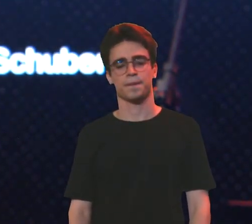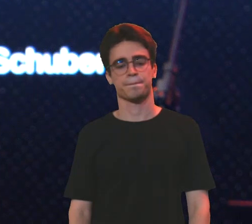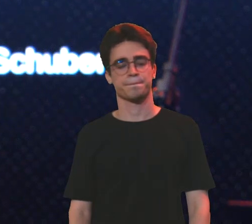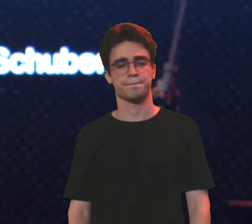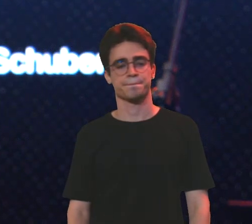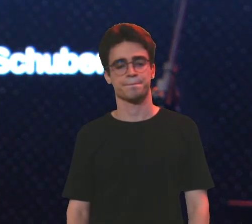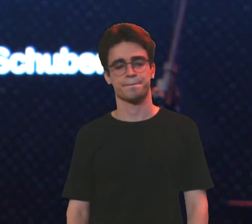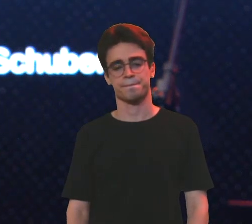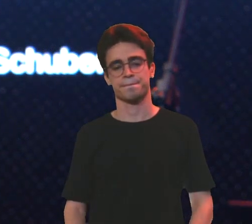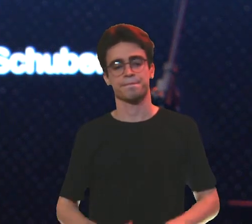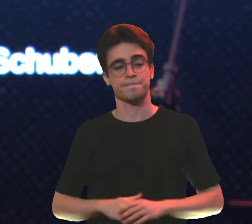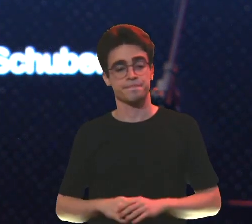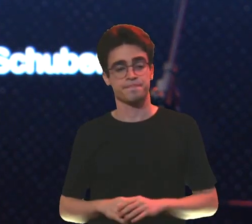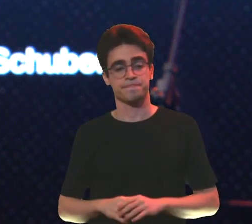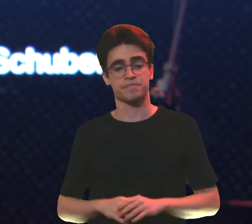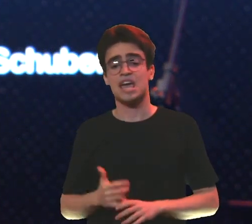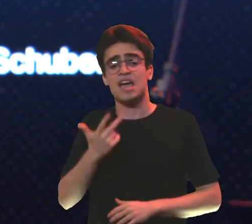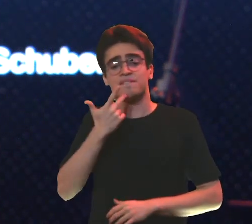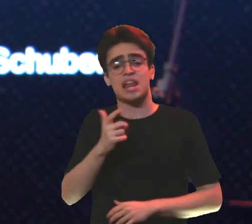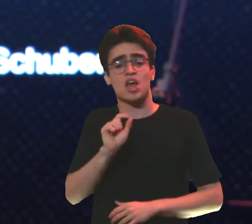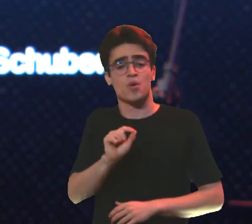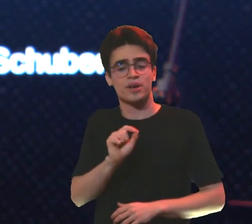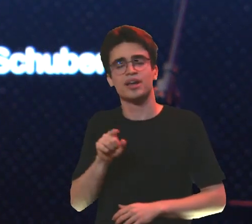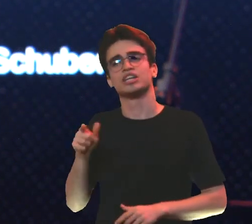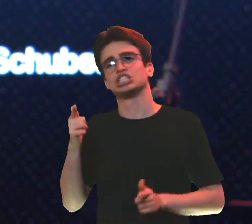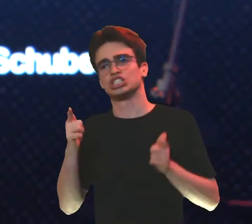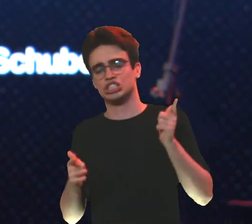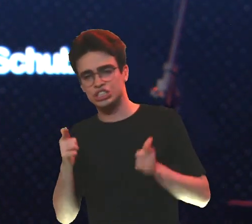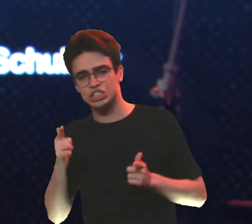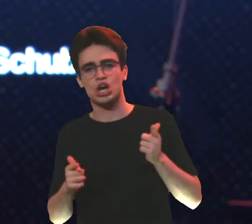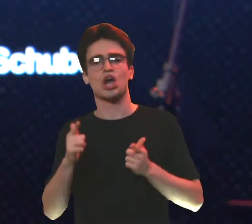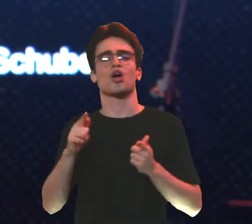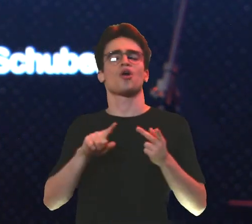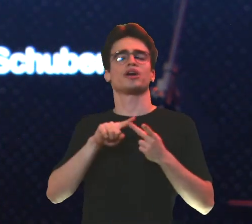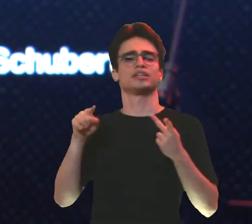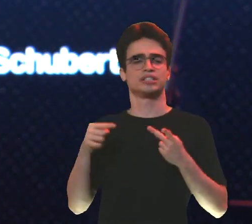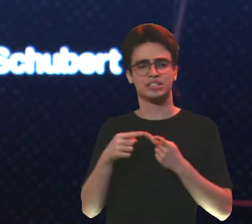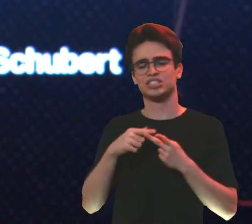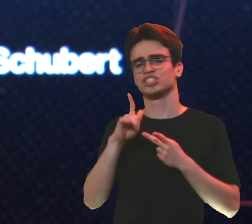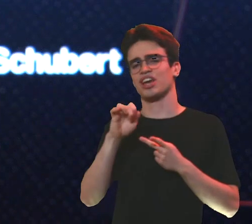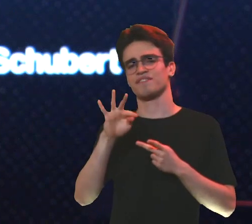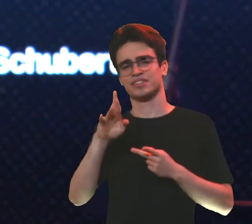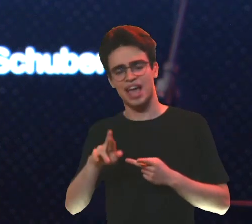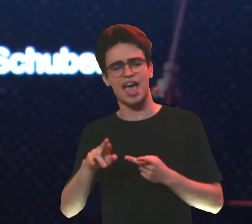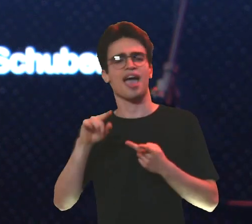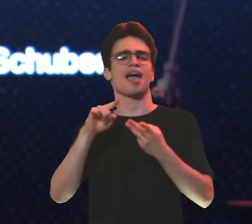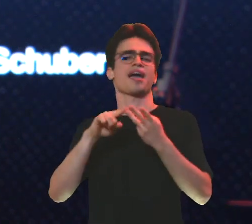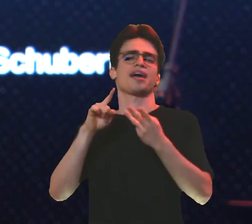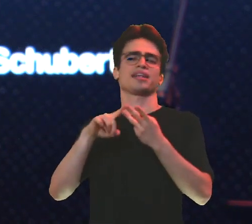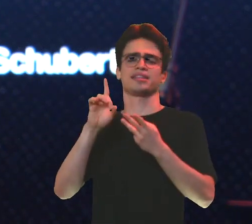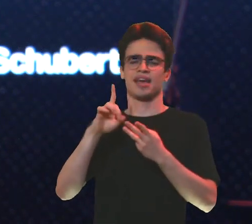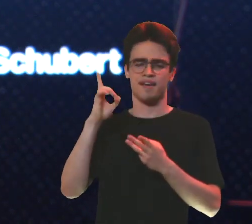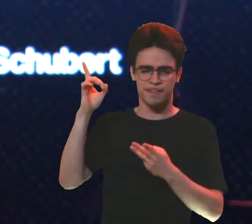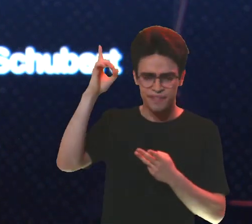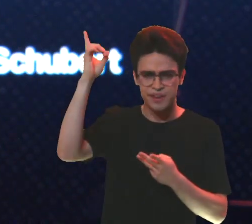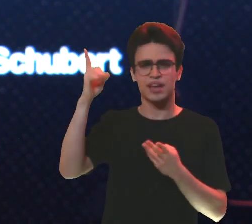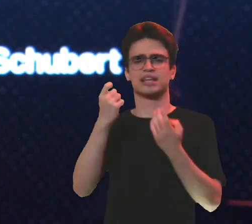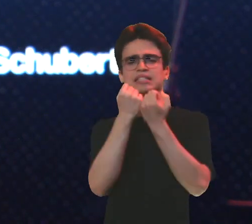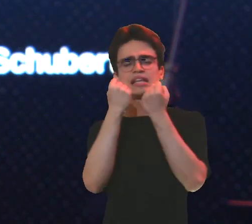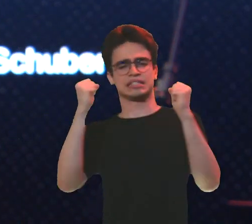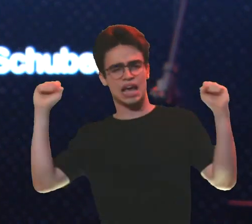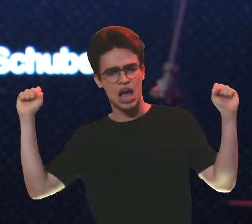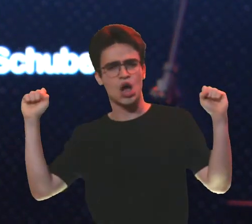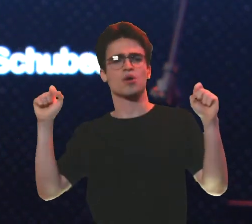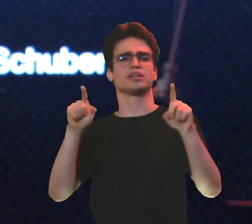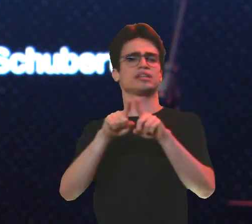Que mais direi? Não tenho tempo para falar de Gideão, Baraque, Sansão, Jefté, Davi, Samuel e os profetas, os quais pela